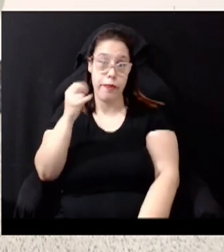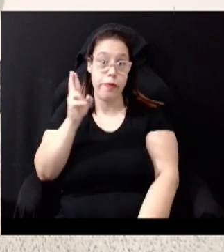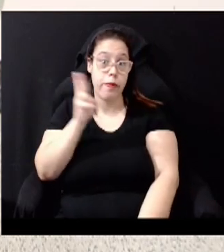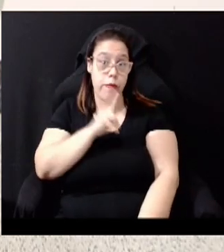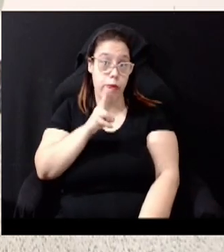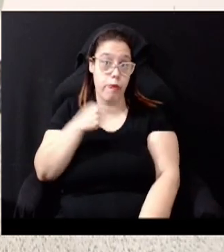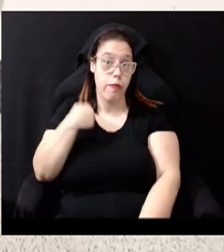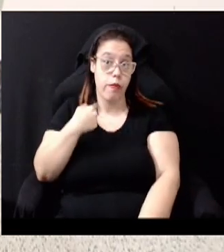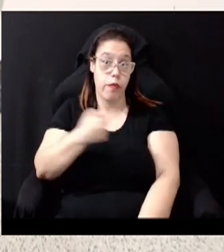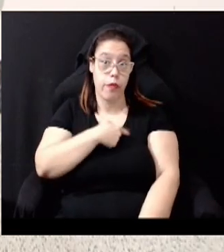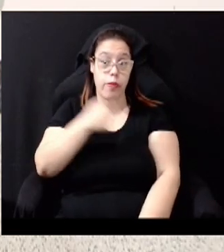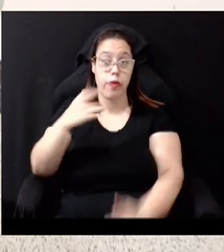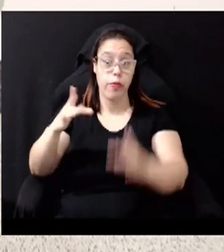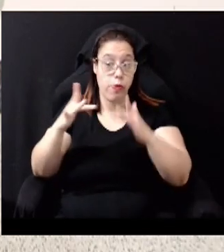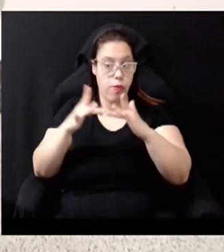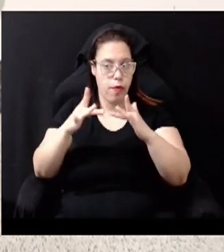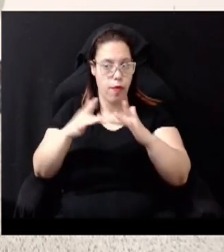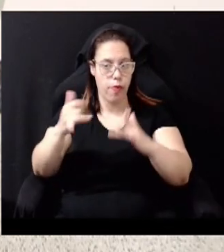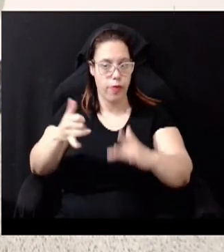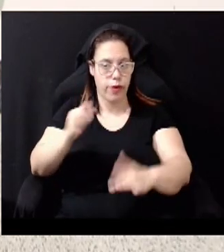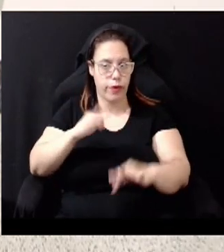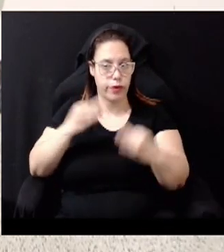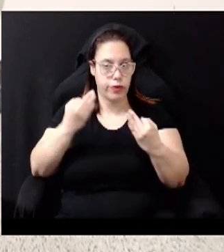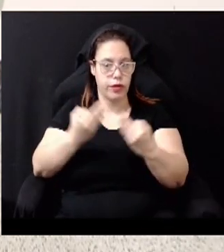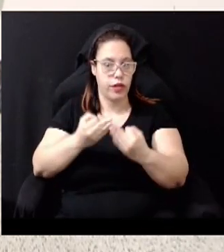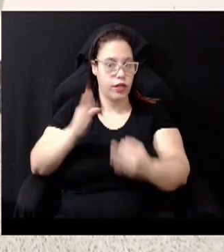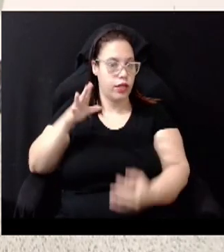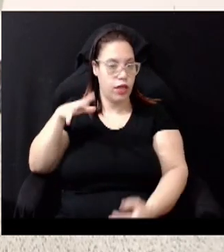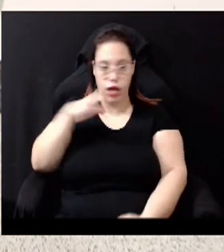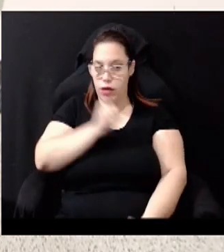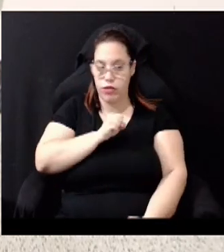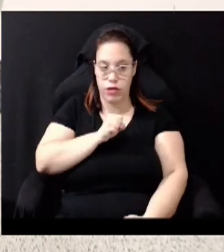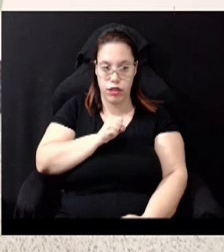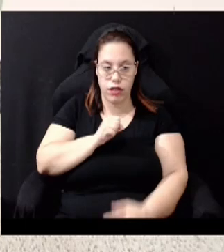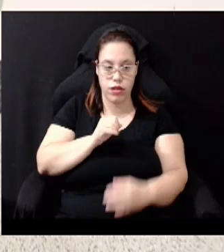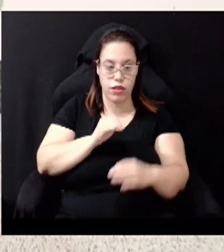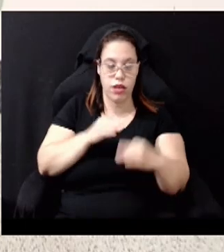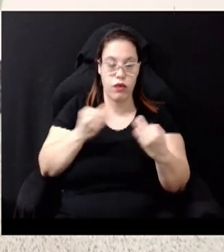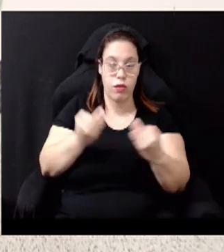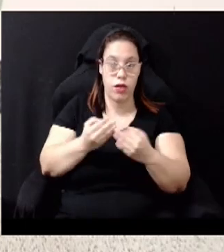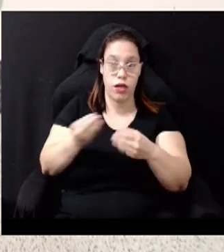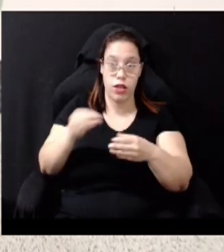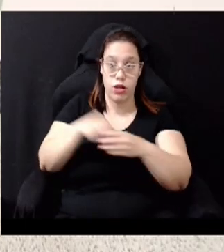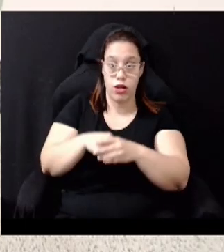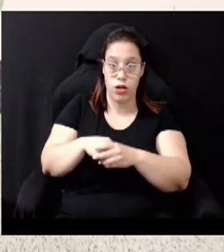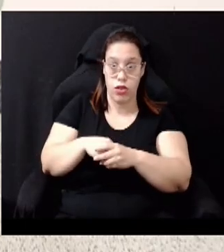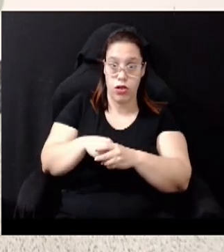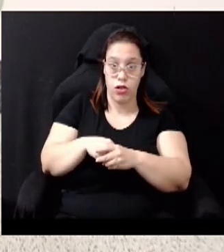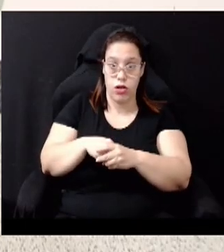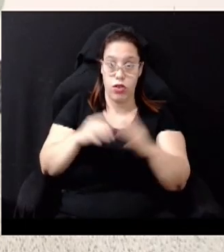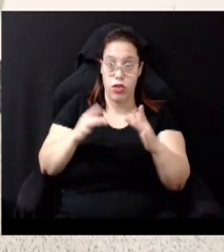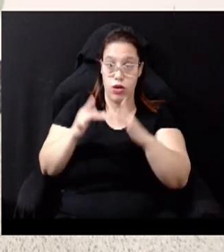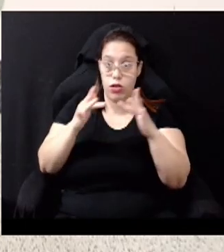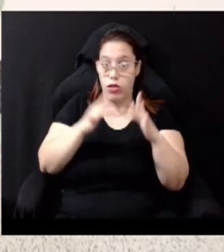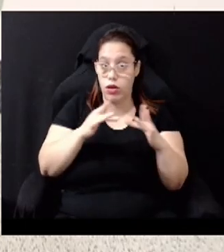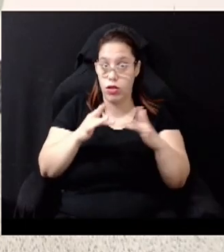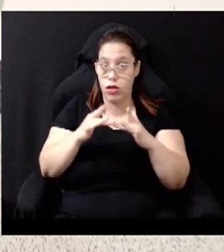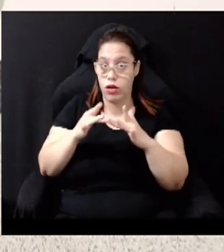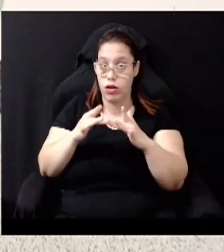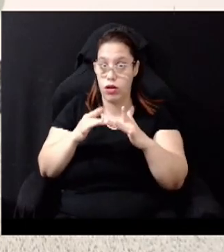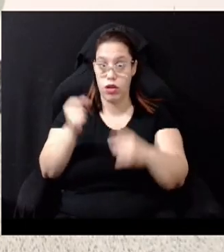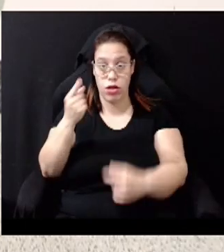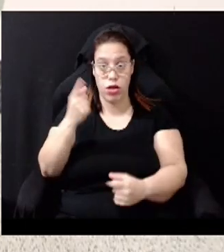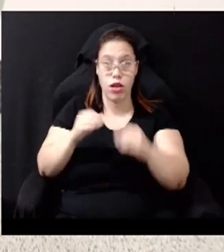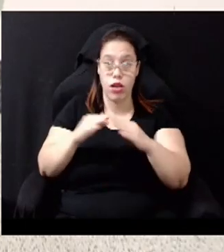contato com a família imediatamente. Perfeito. E a família entra em contato com os meios de comunicação que cada escola